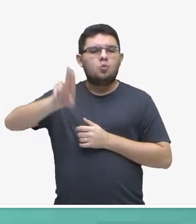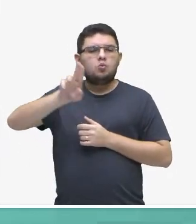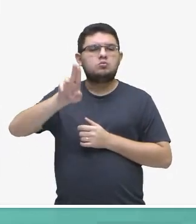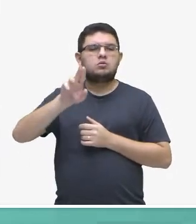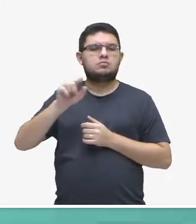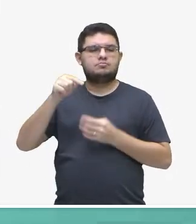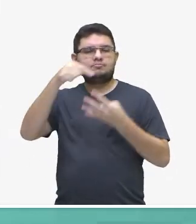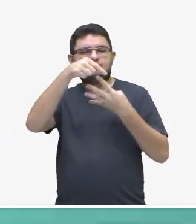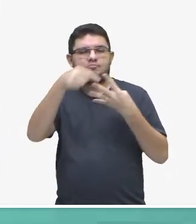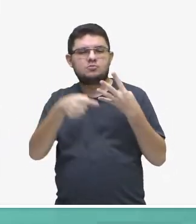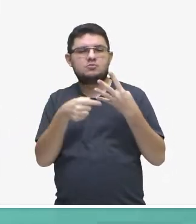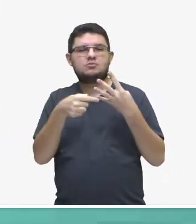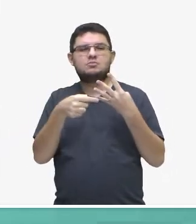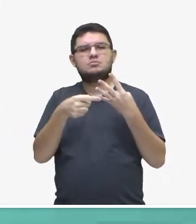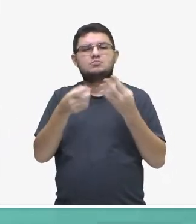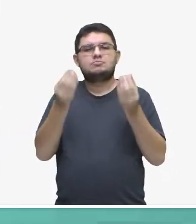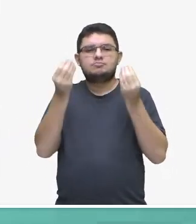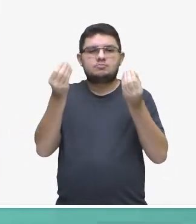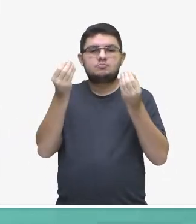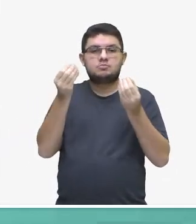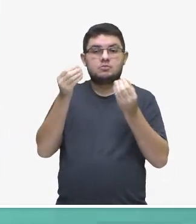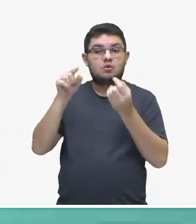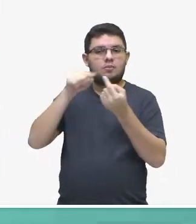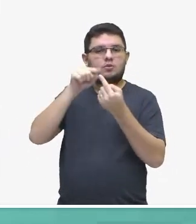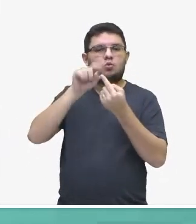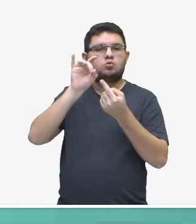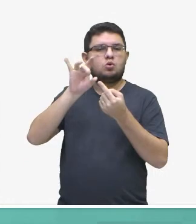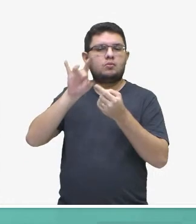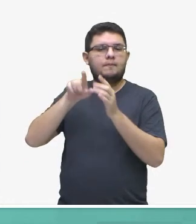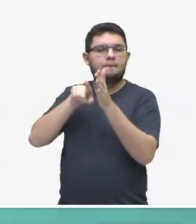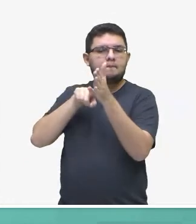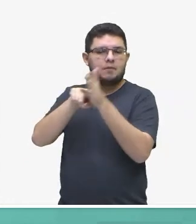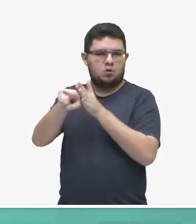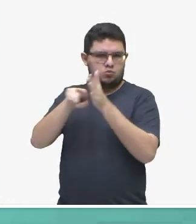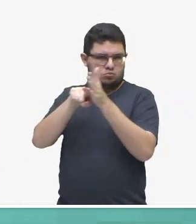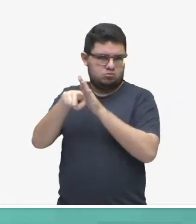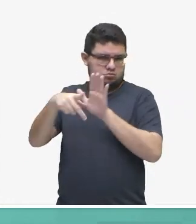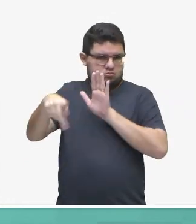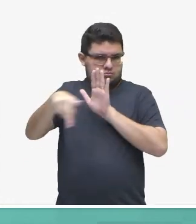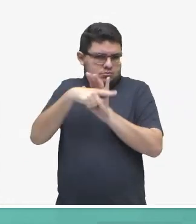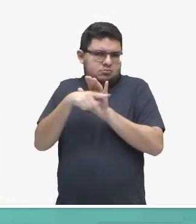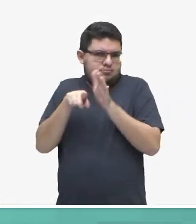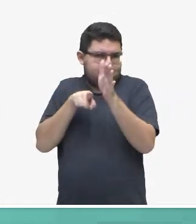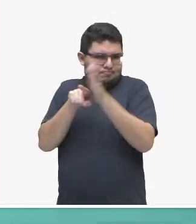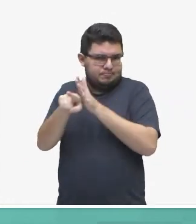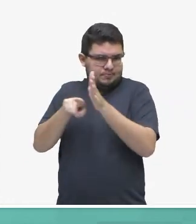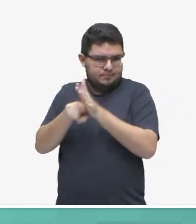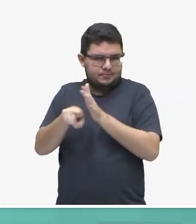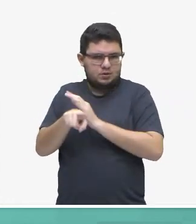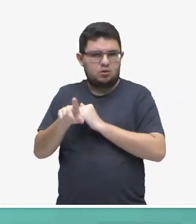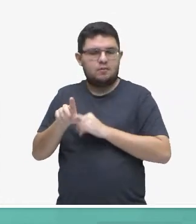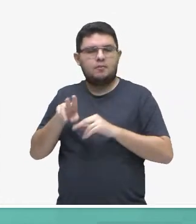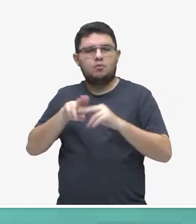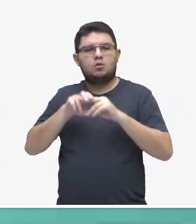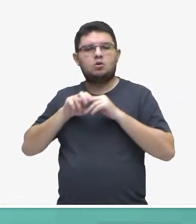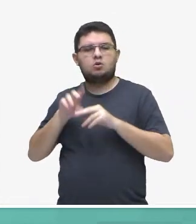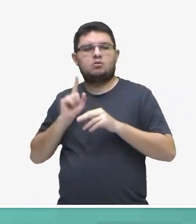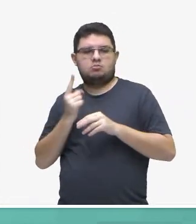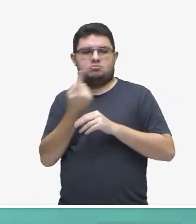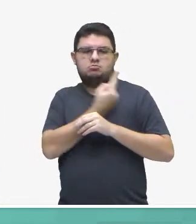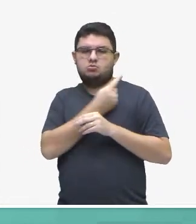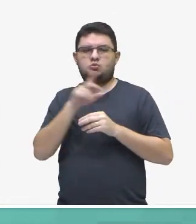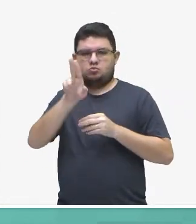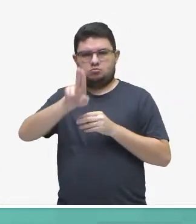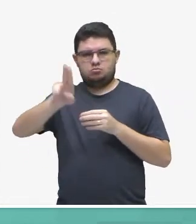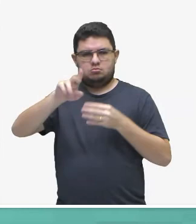que elas só são utilizadas para perguntas, ok? Somente para isso. Por isso que nós trabalhamos com os auxiliares de perguntas, que é